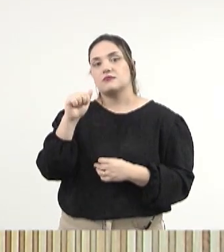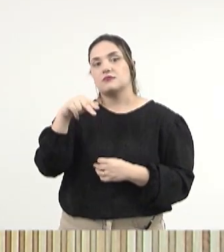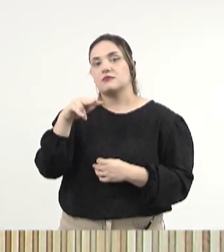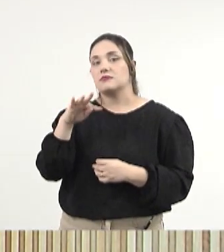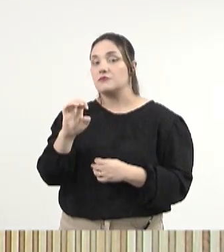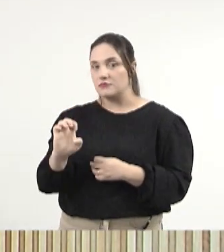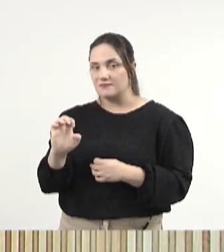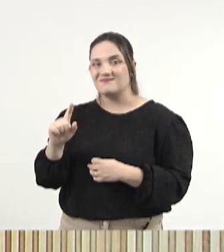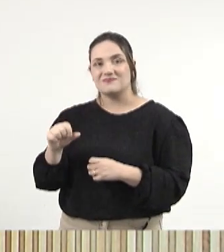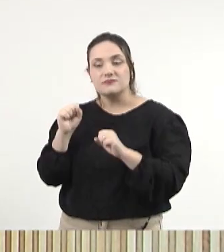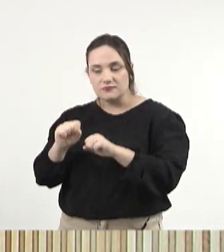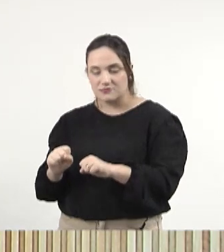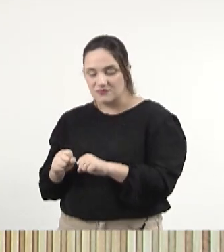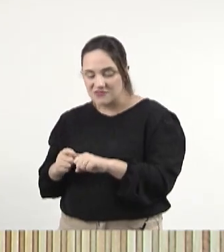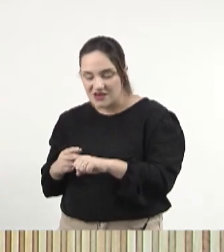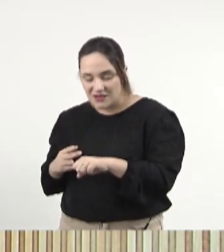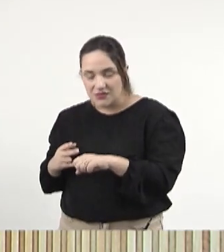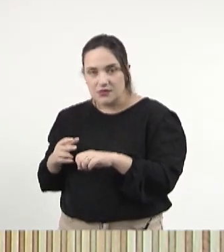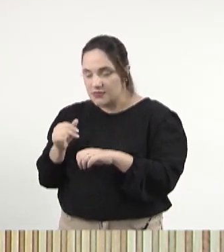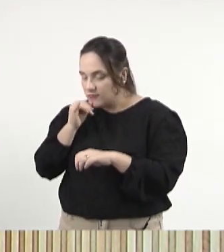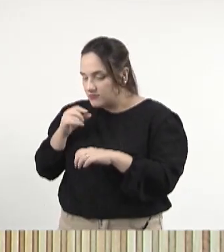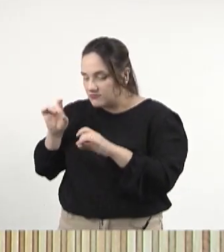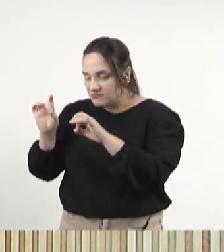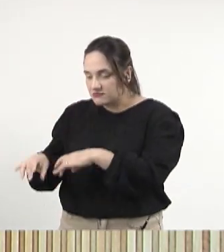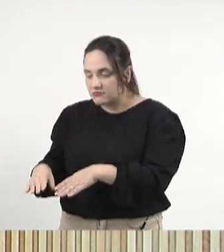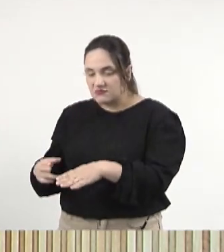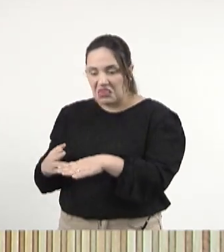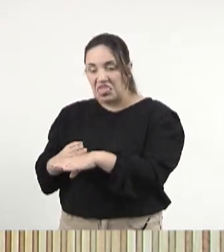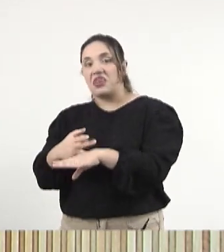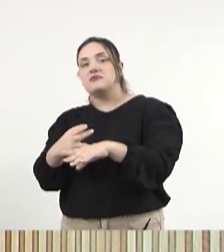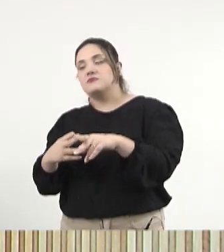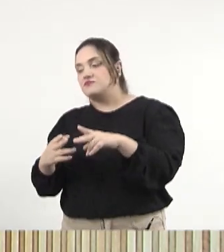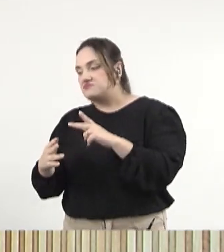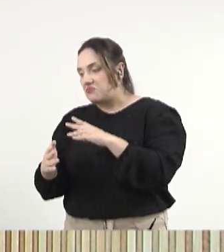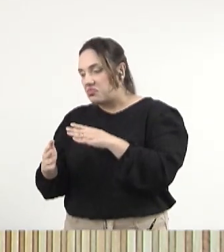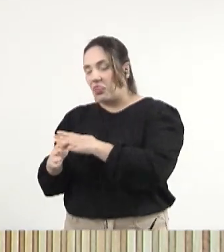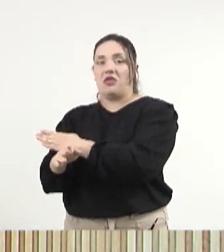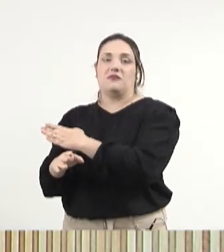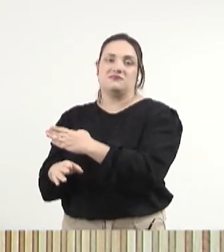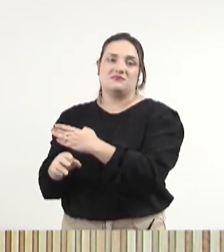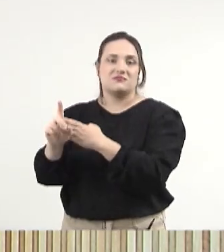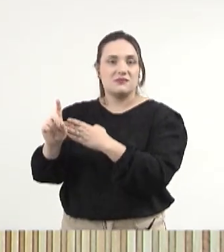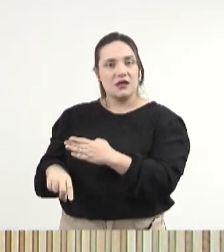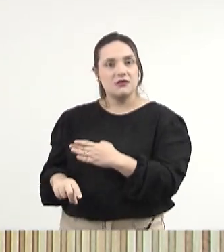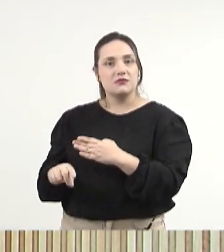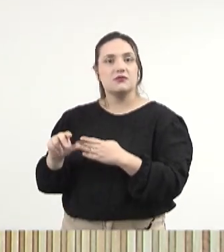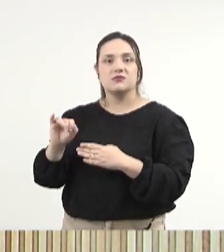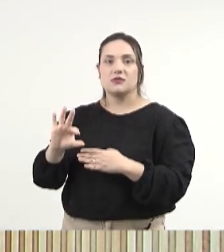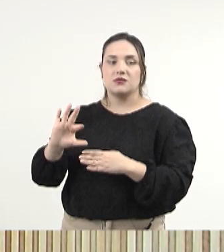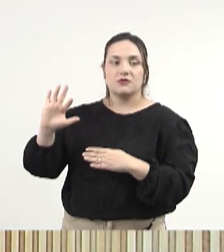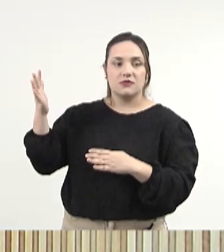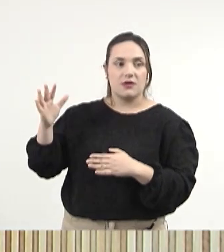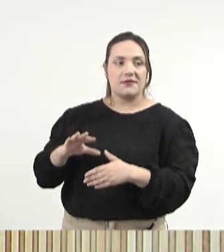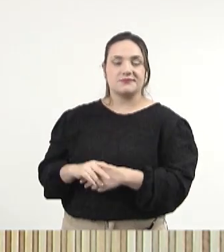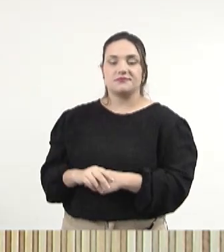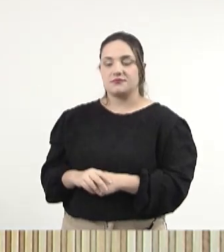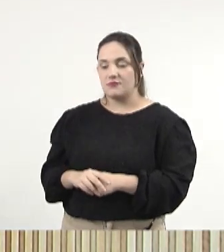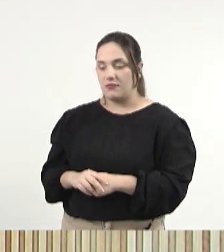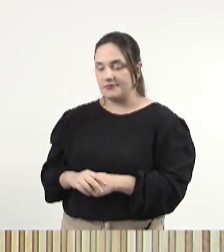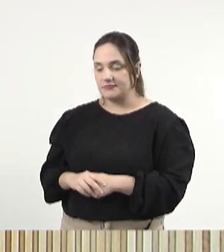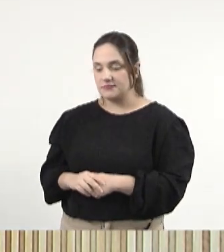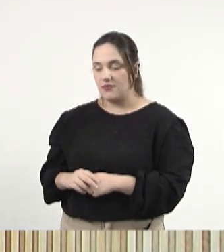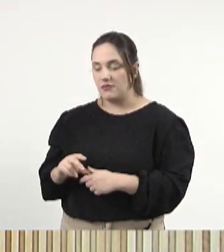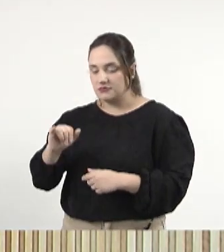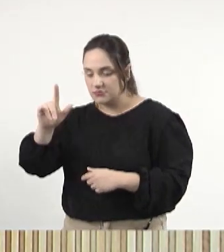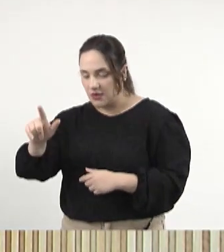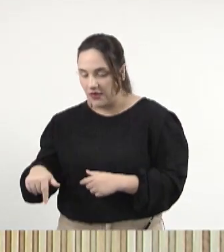nosso estado. Os lixeiros, naturalmente, é um trabalho muito físico e se a gente em casa não tem tanto cuidado, acaba